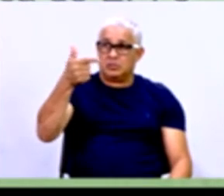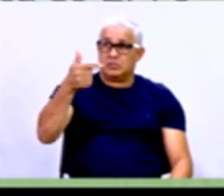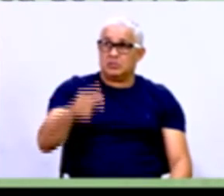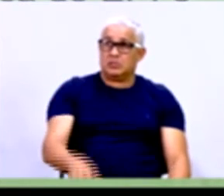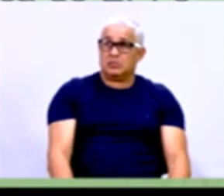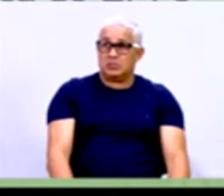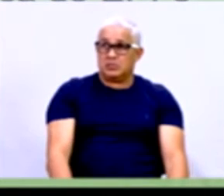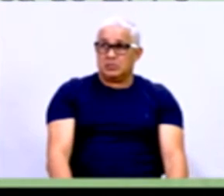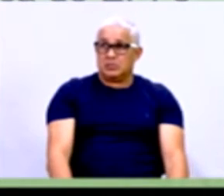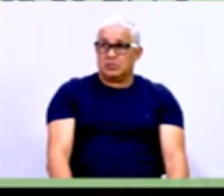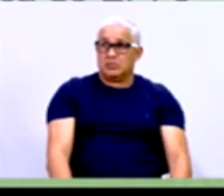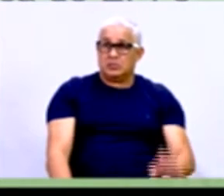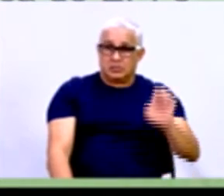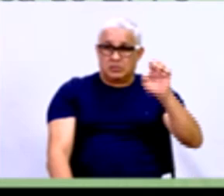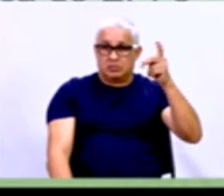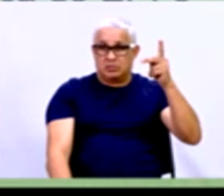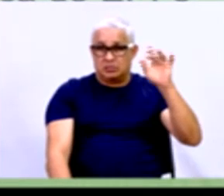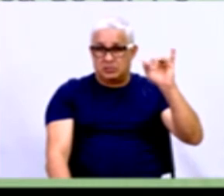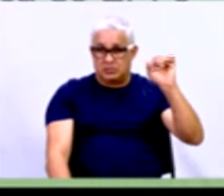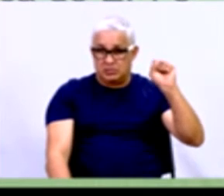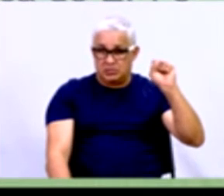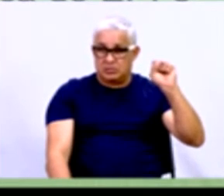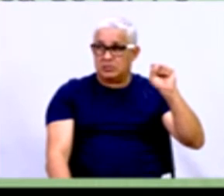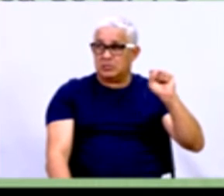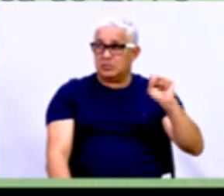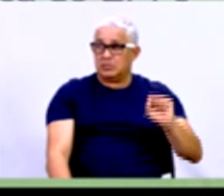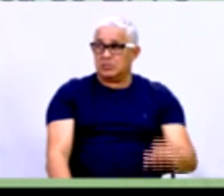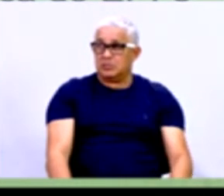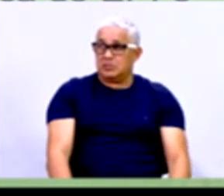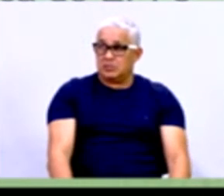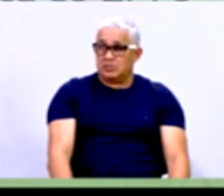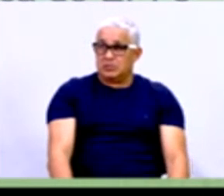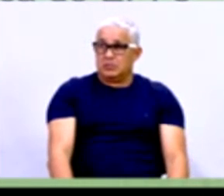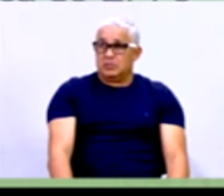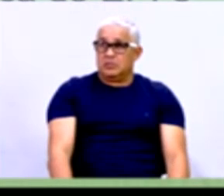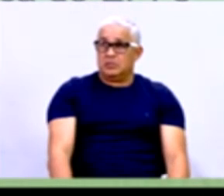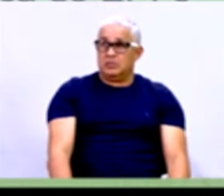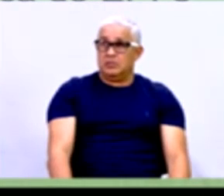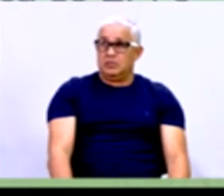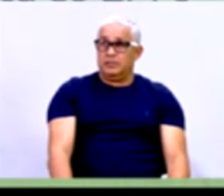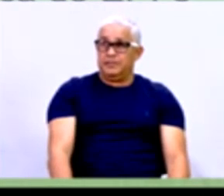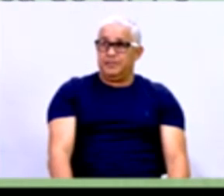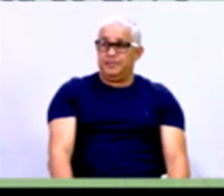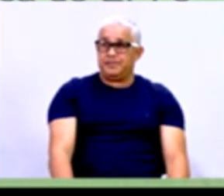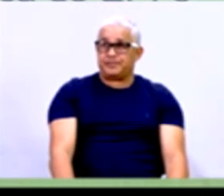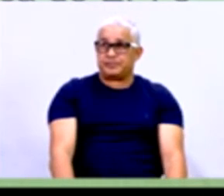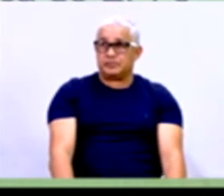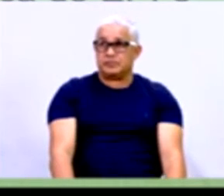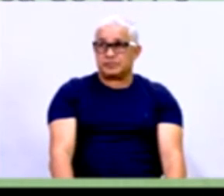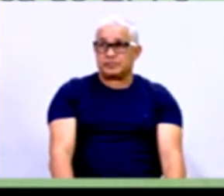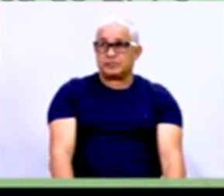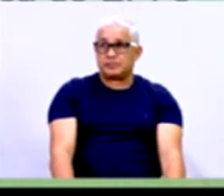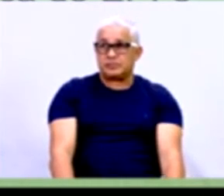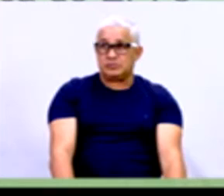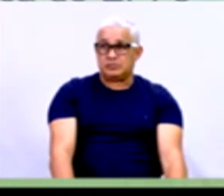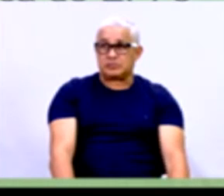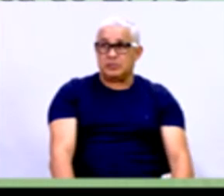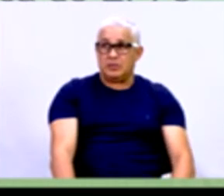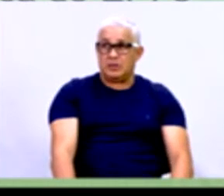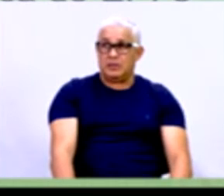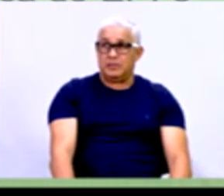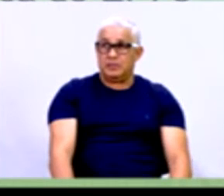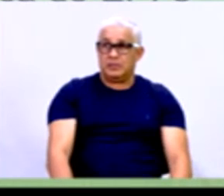Com relação às EPIs, né? Julgue os próximos itens referentes a equipamento de proteção individual. Vamos